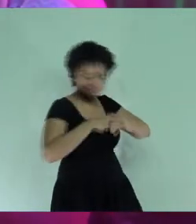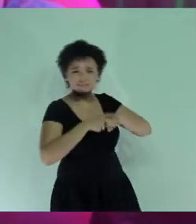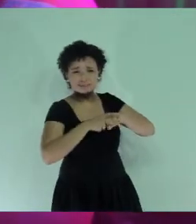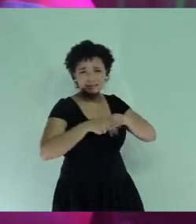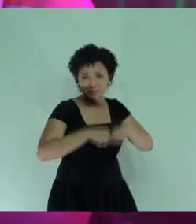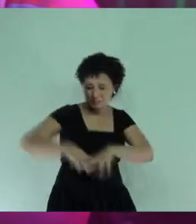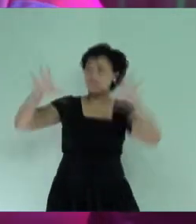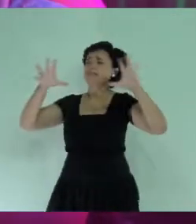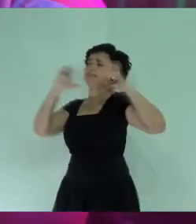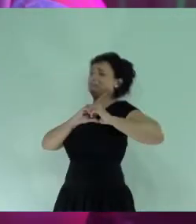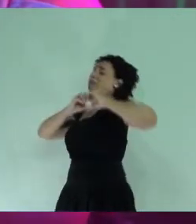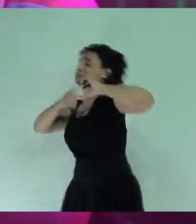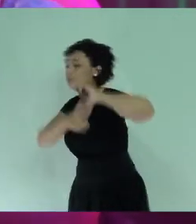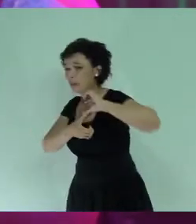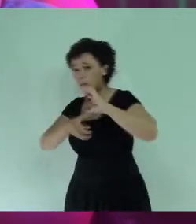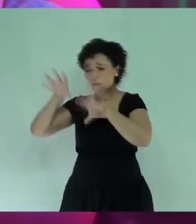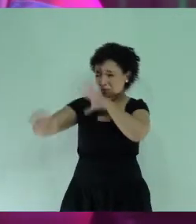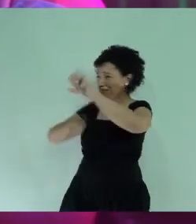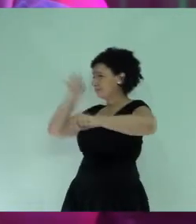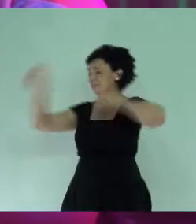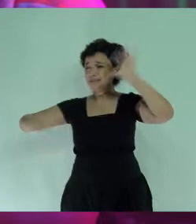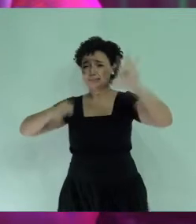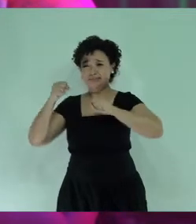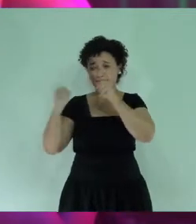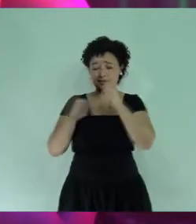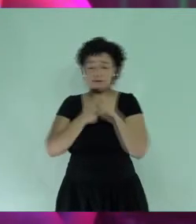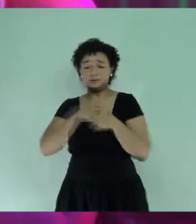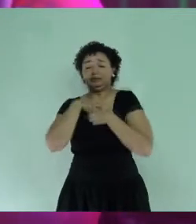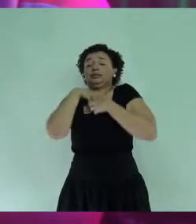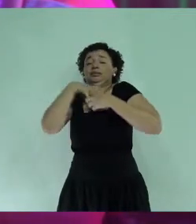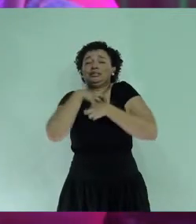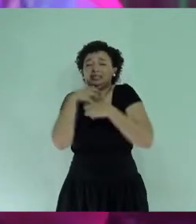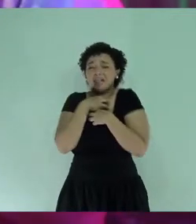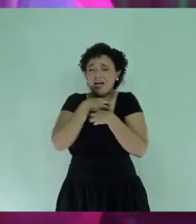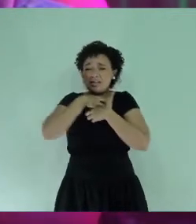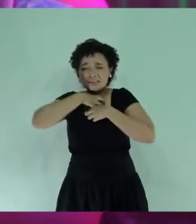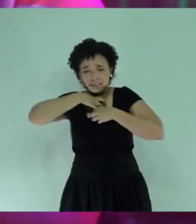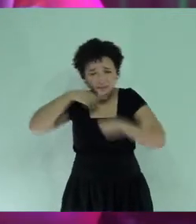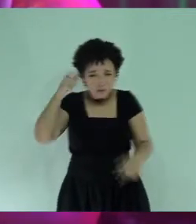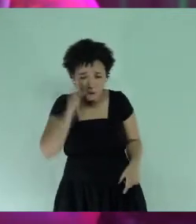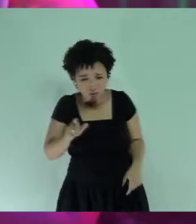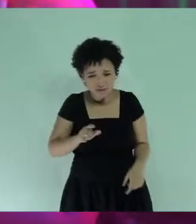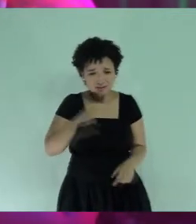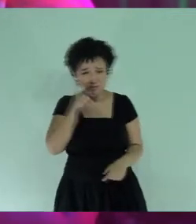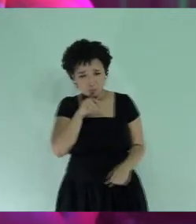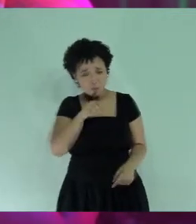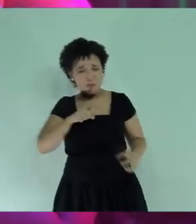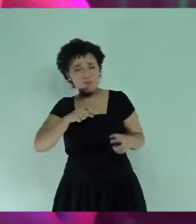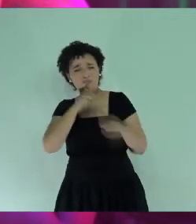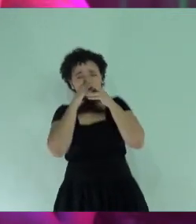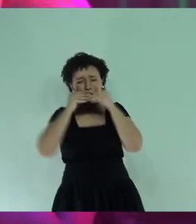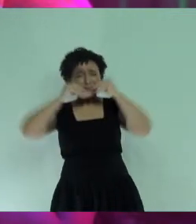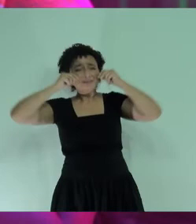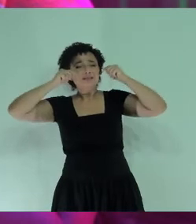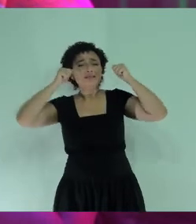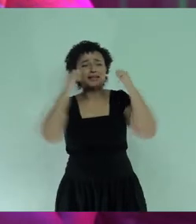sentidos e lançar a lança sobre o peito partido. Agarrar o desgarrido e perseguir o maldito sem sentir. Cuspir na face parceira franca, fresca